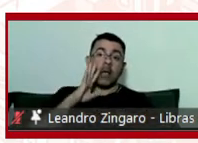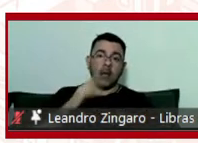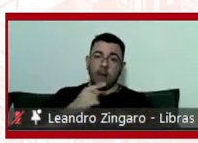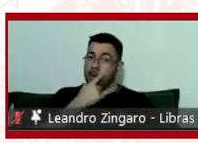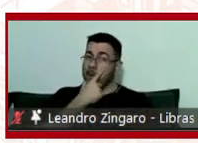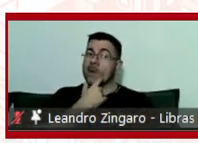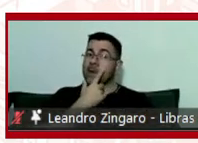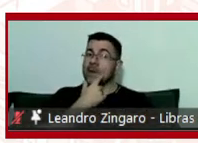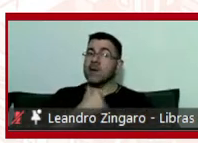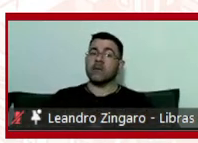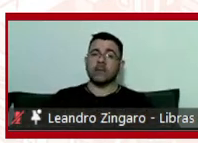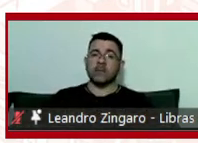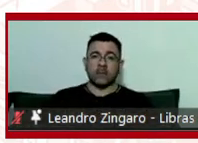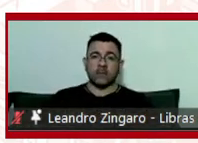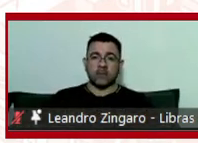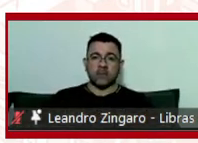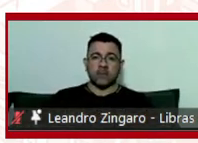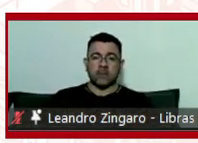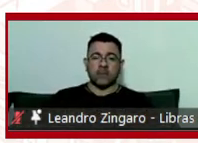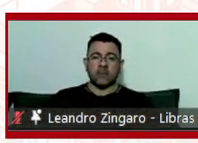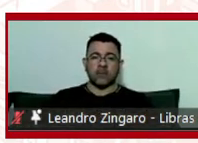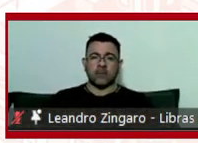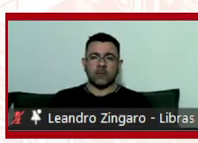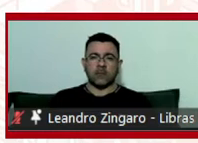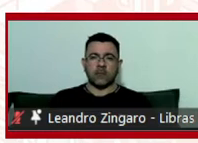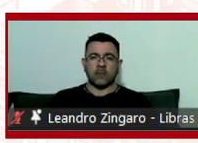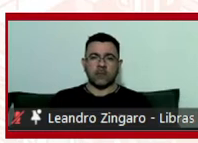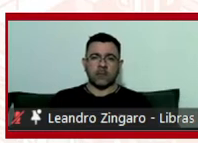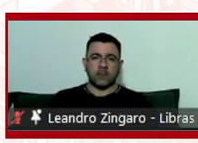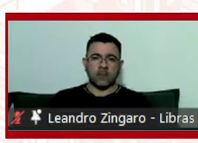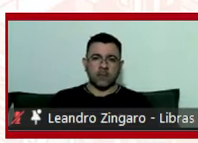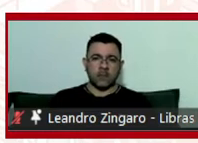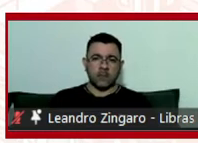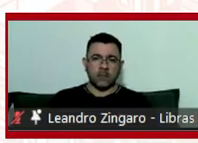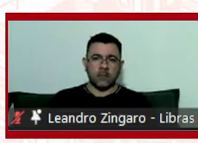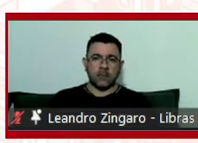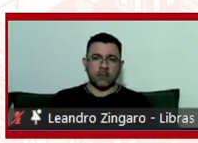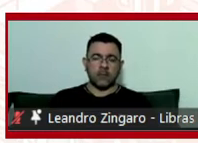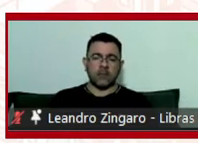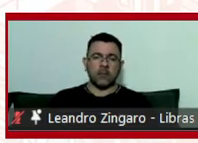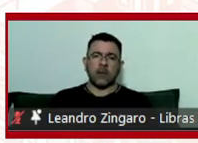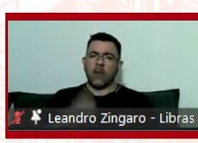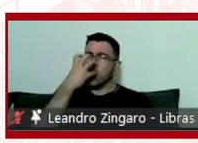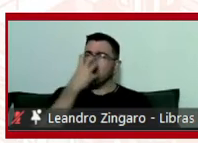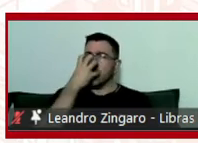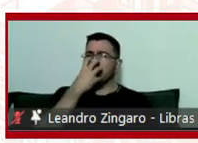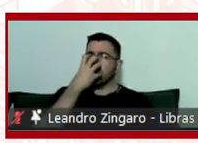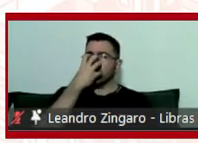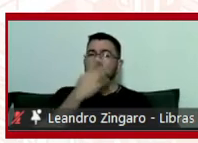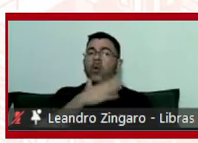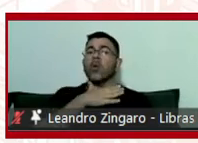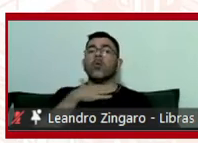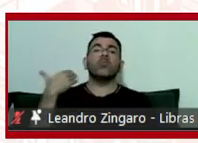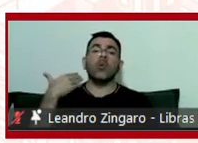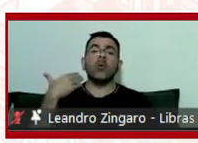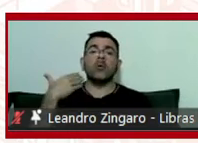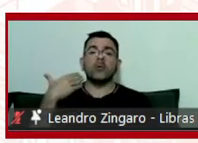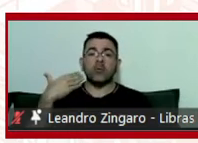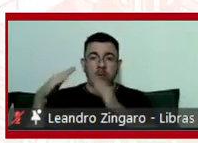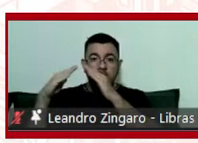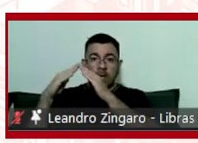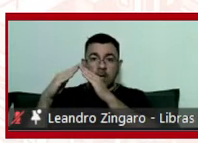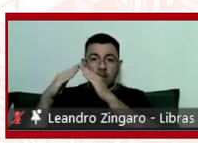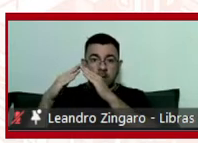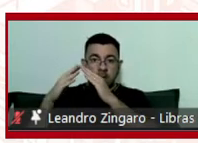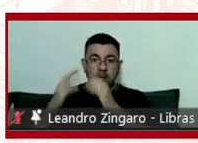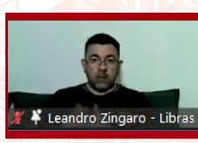utiliza eu vou mostrar aqui ó como é interessante ó tem um cachorro morto em frente à minha casa pelo amor de deus o que que eu faço